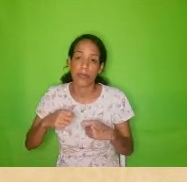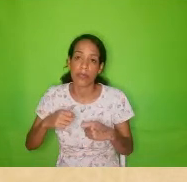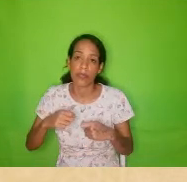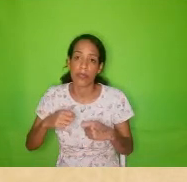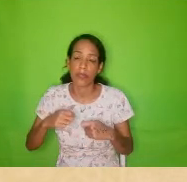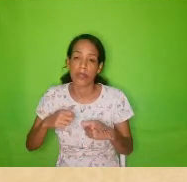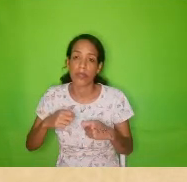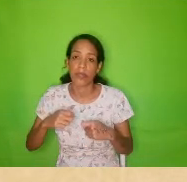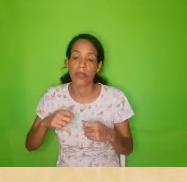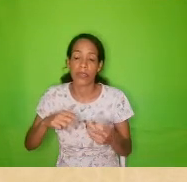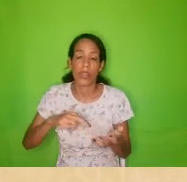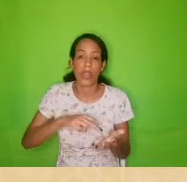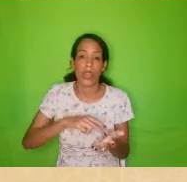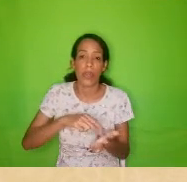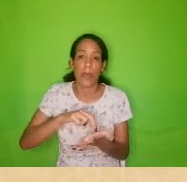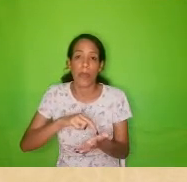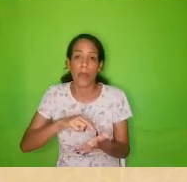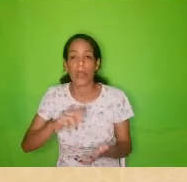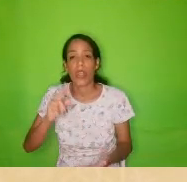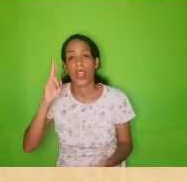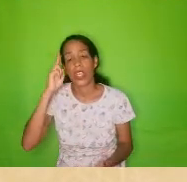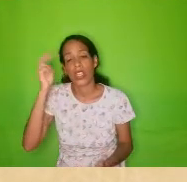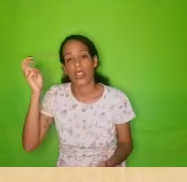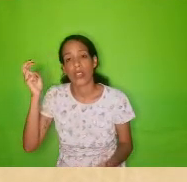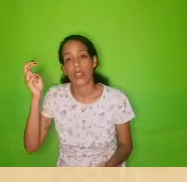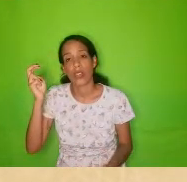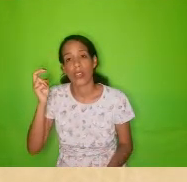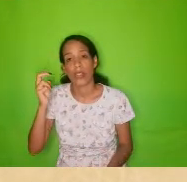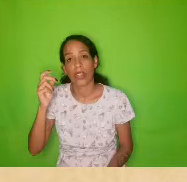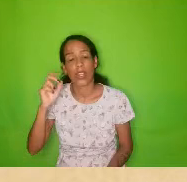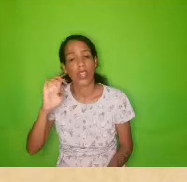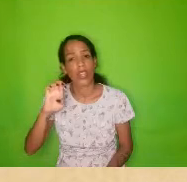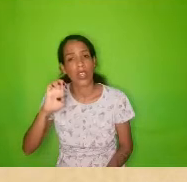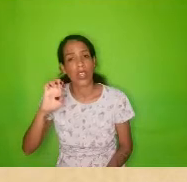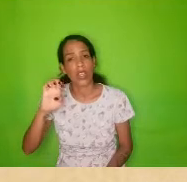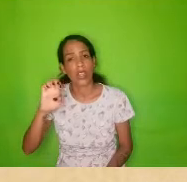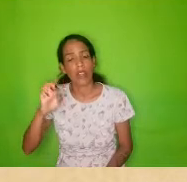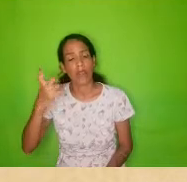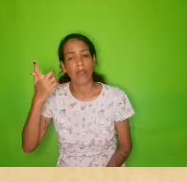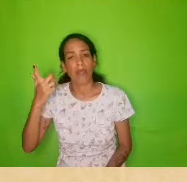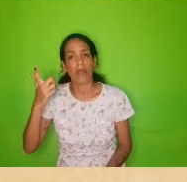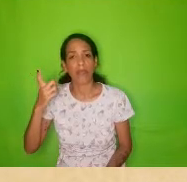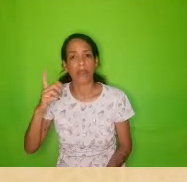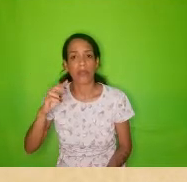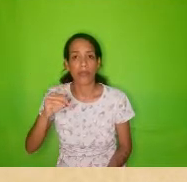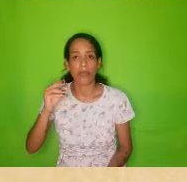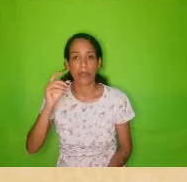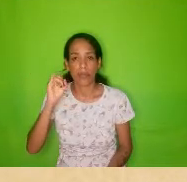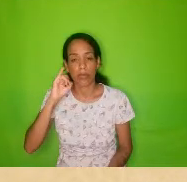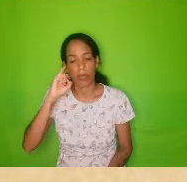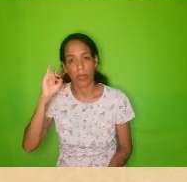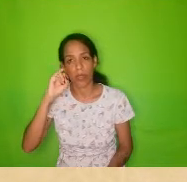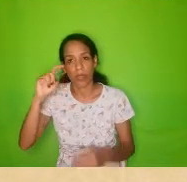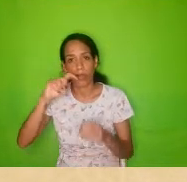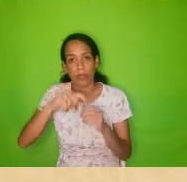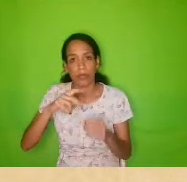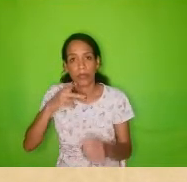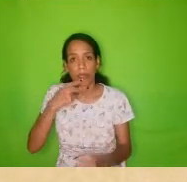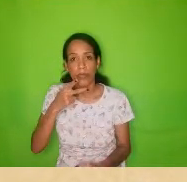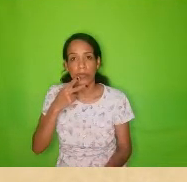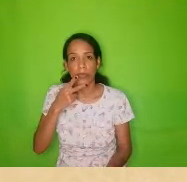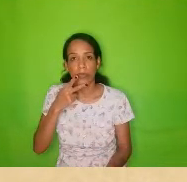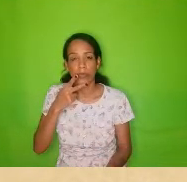movimento histórico aqui. Tá? Então, é interessante, voltando um pouco o meu movimento